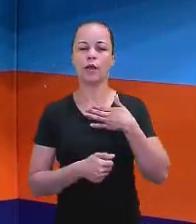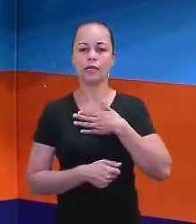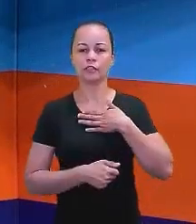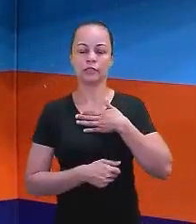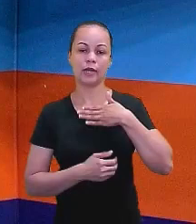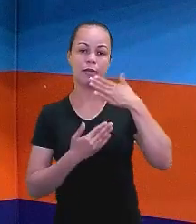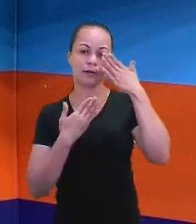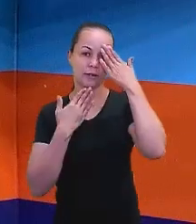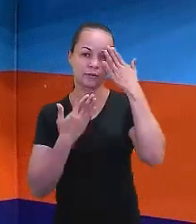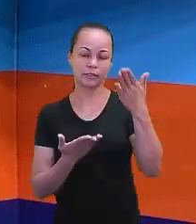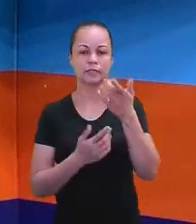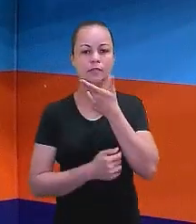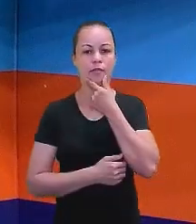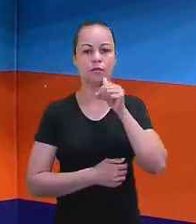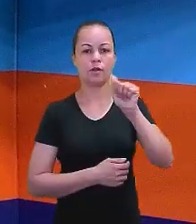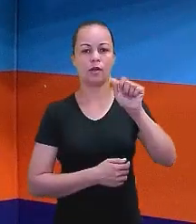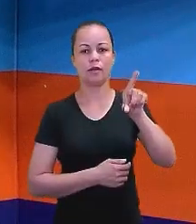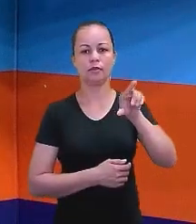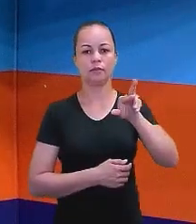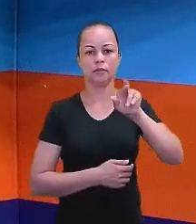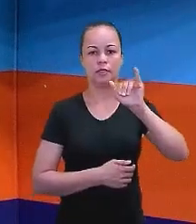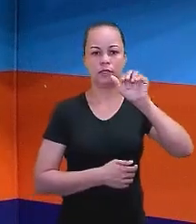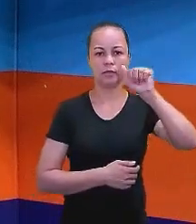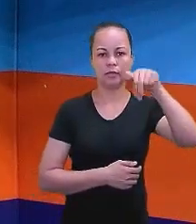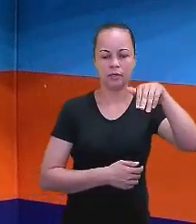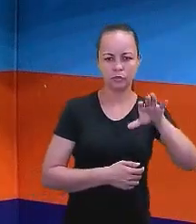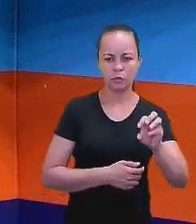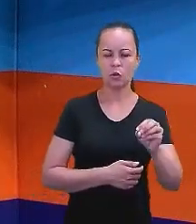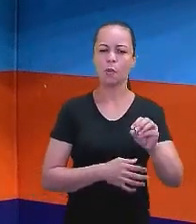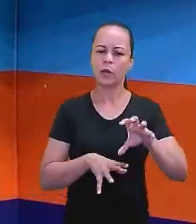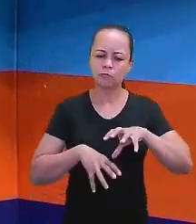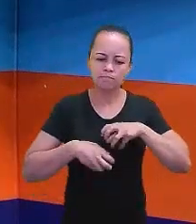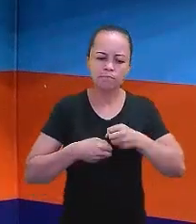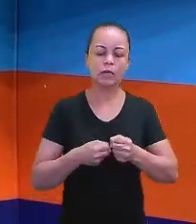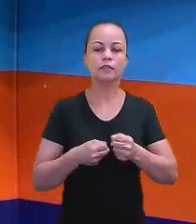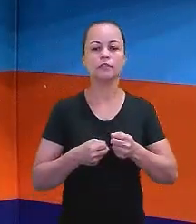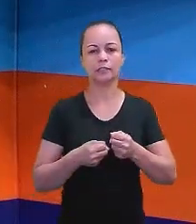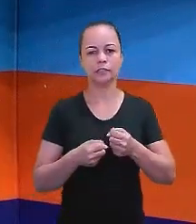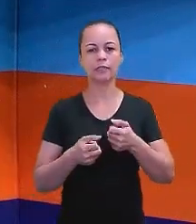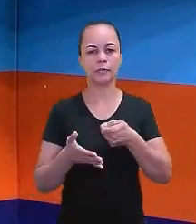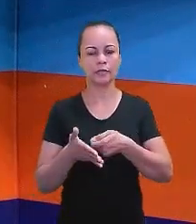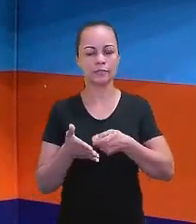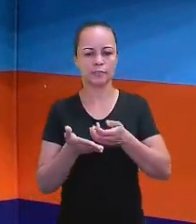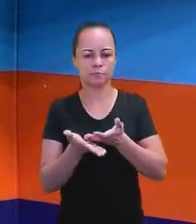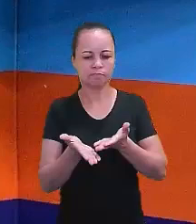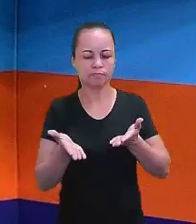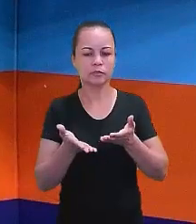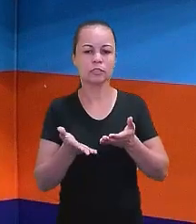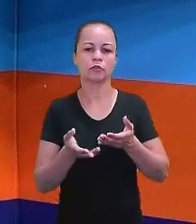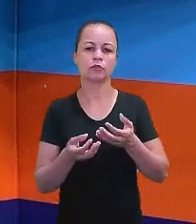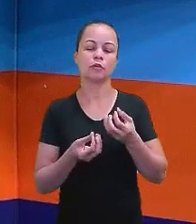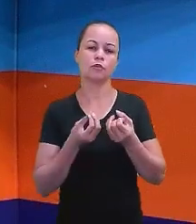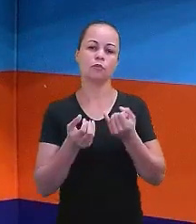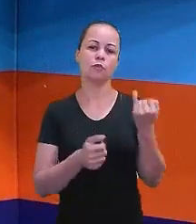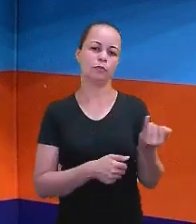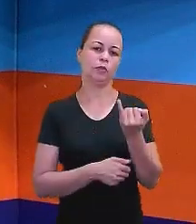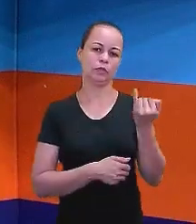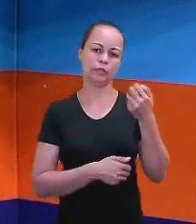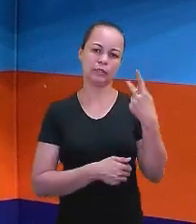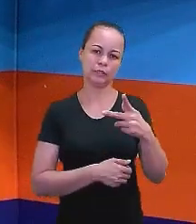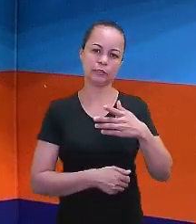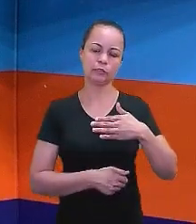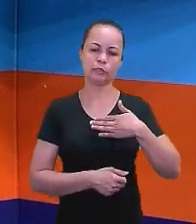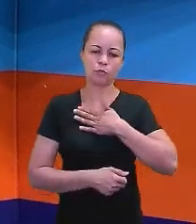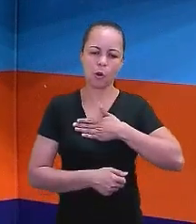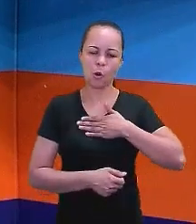Adriano aí da produção, pelo empenho, pelo esforço, pela dedicação, como sempre. Faz esse ambiente aqui se tornar mais agradável, faz